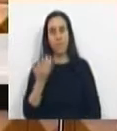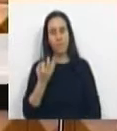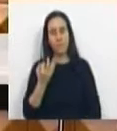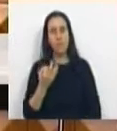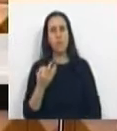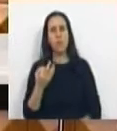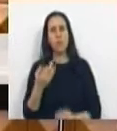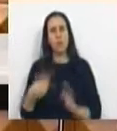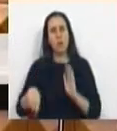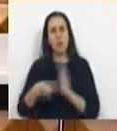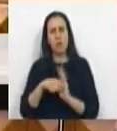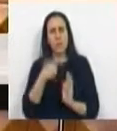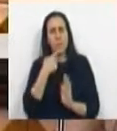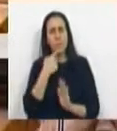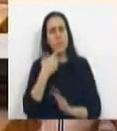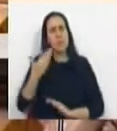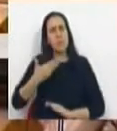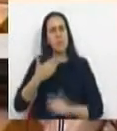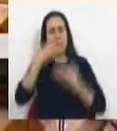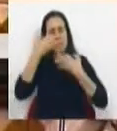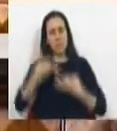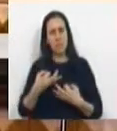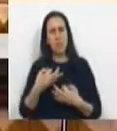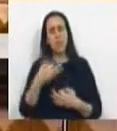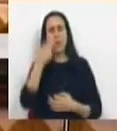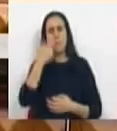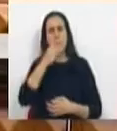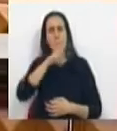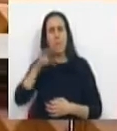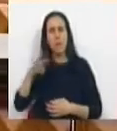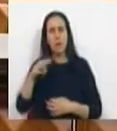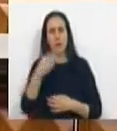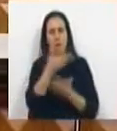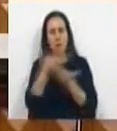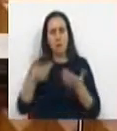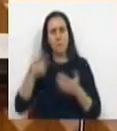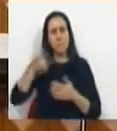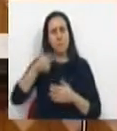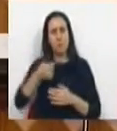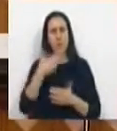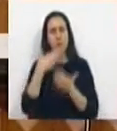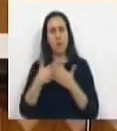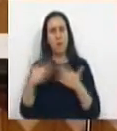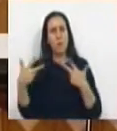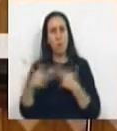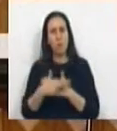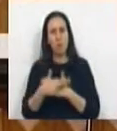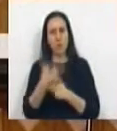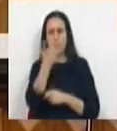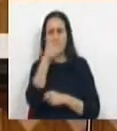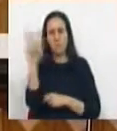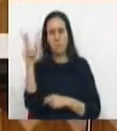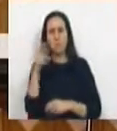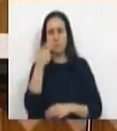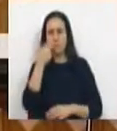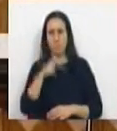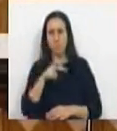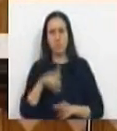um profundo ataque aos direitos e à dignidade de milhares de reformados e pensionistas, propondo cortes definitivos nas